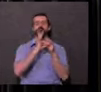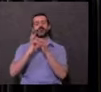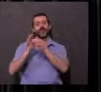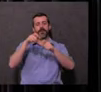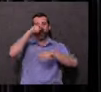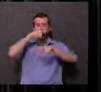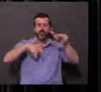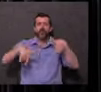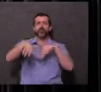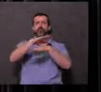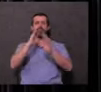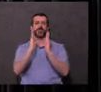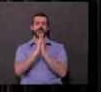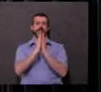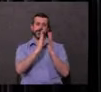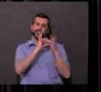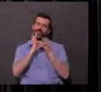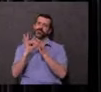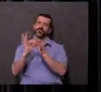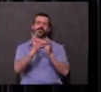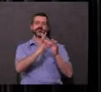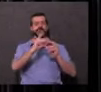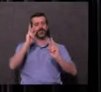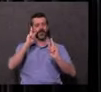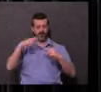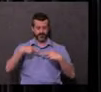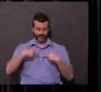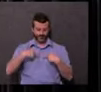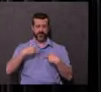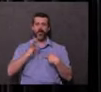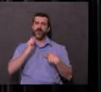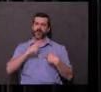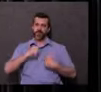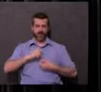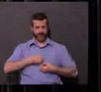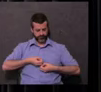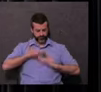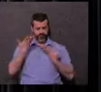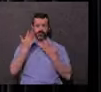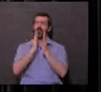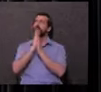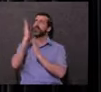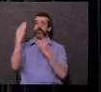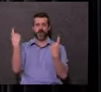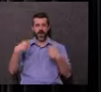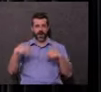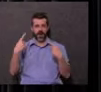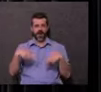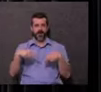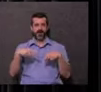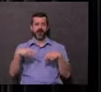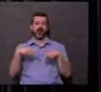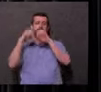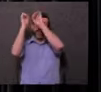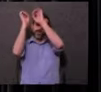religiosa, num quadro de interiorização e manifestação da fé em Deus, que se revela como a luz